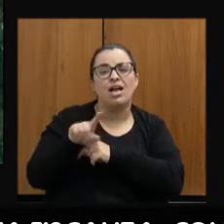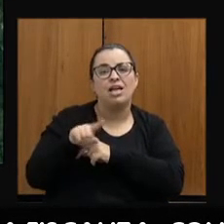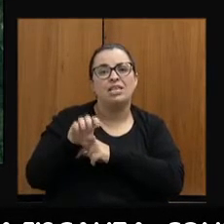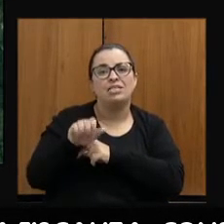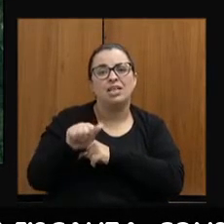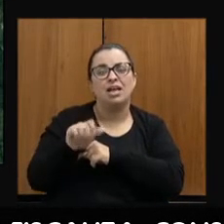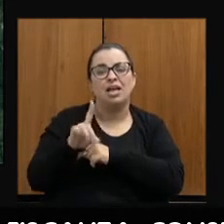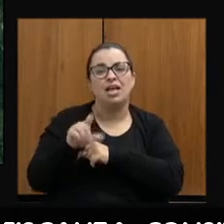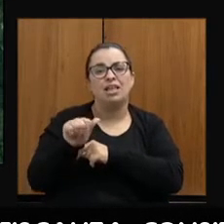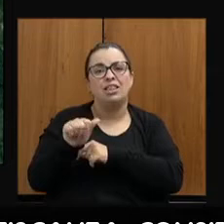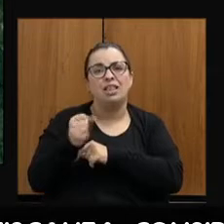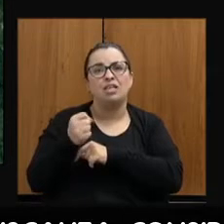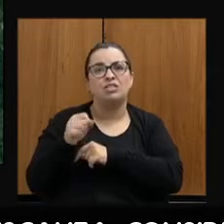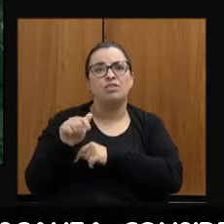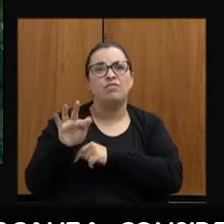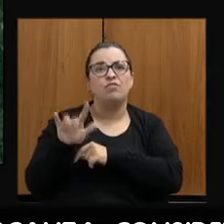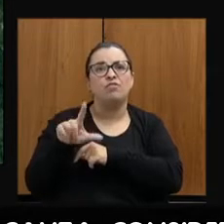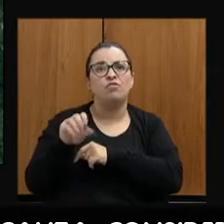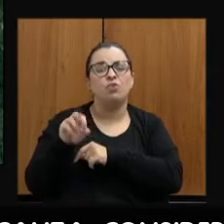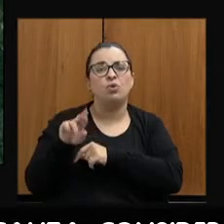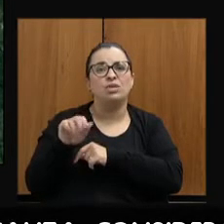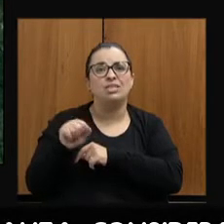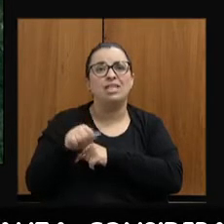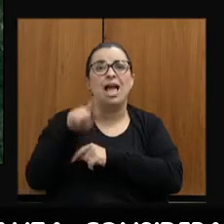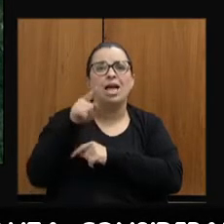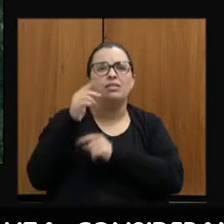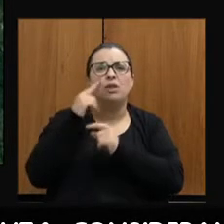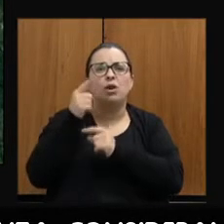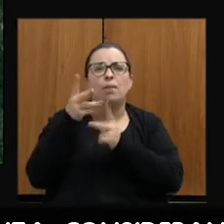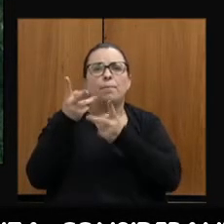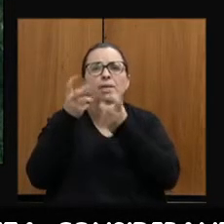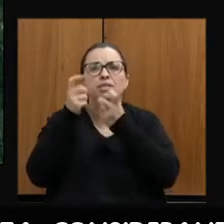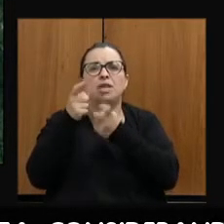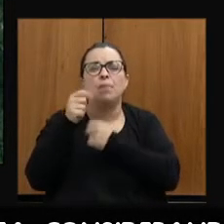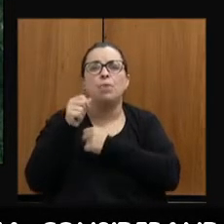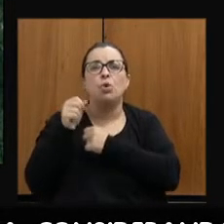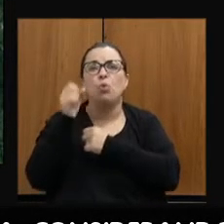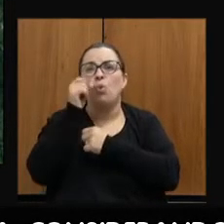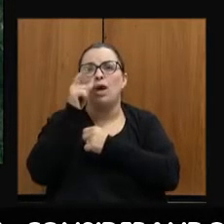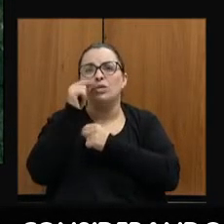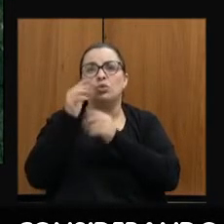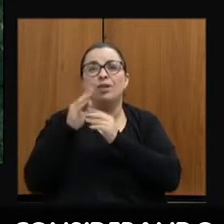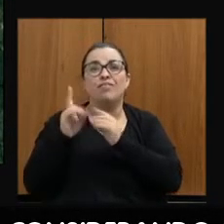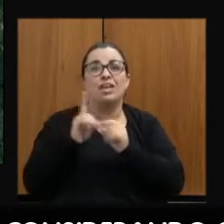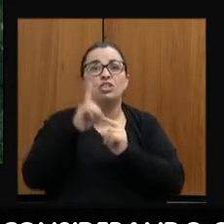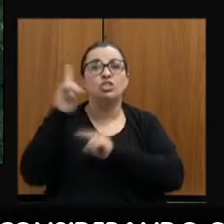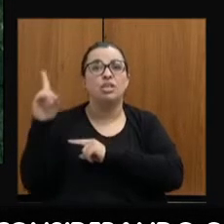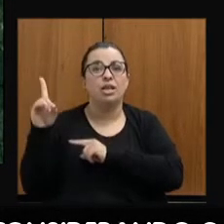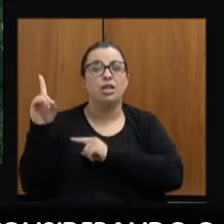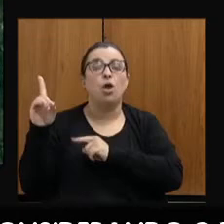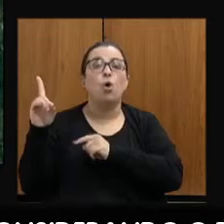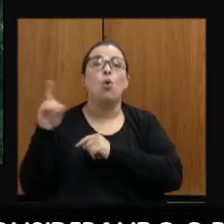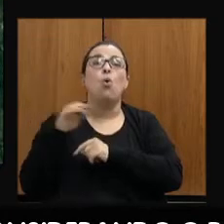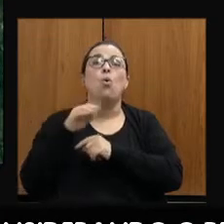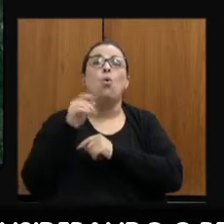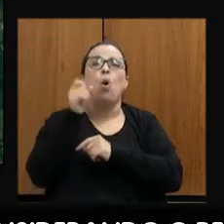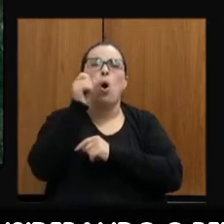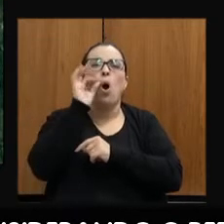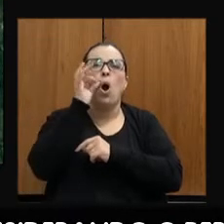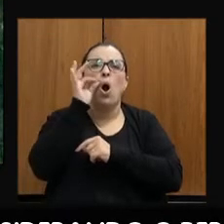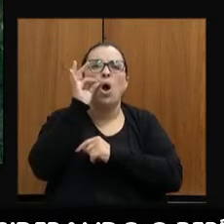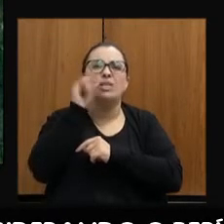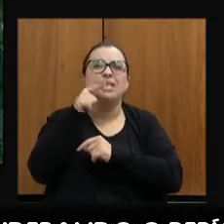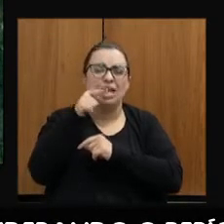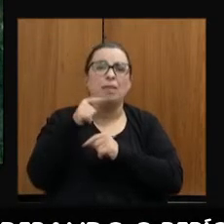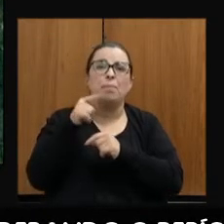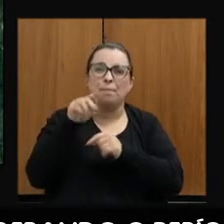azul não faz aqui ficar direita o traçado Rosa ele estava a montante da Represa pessoa